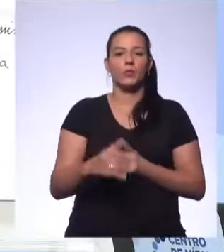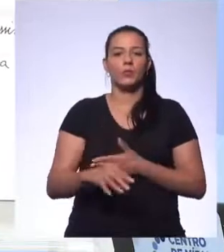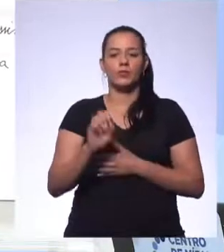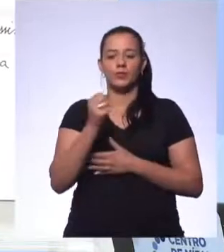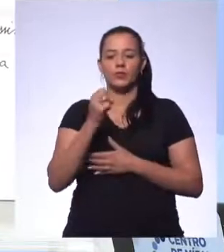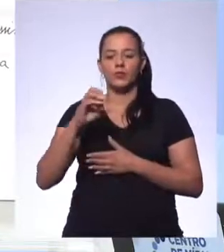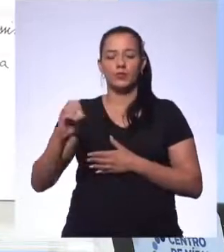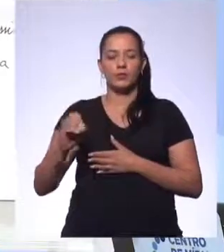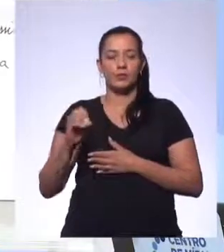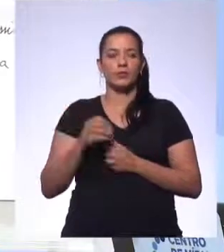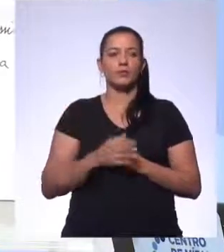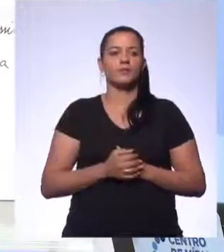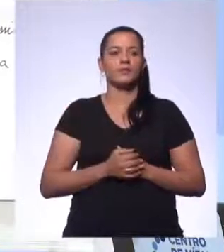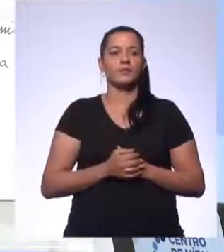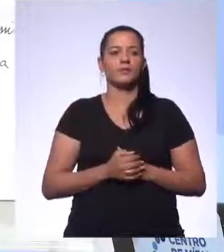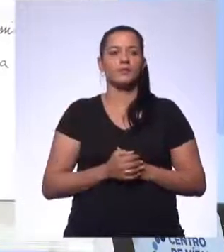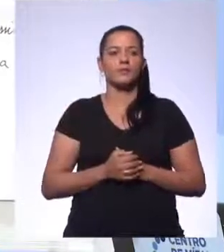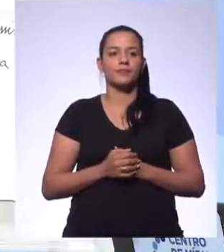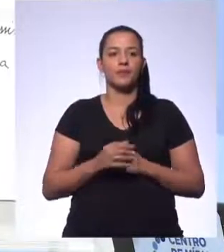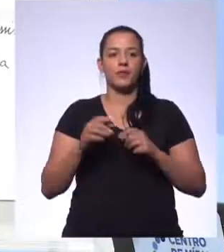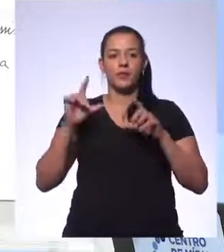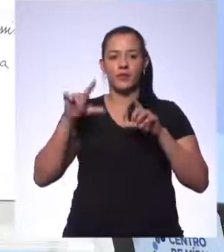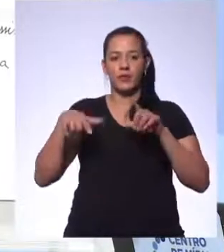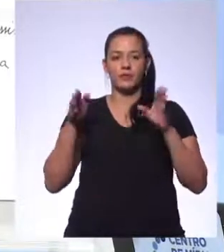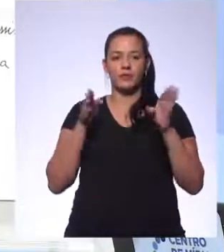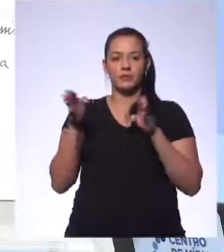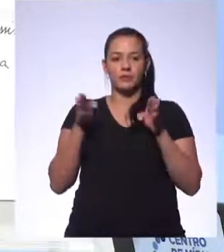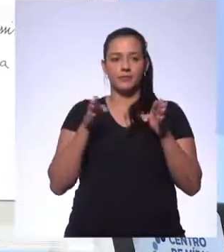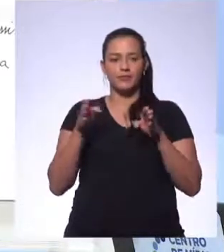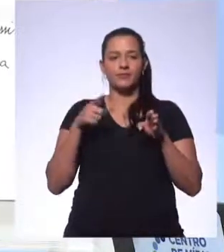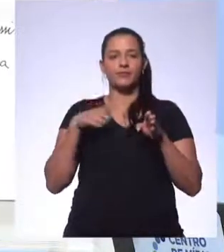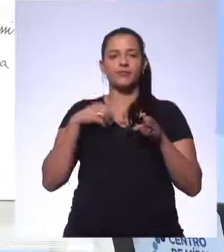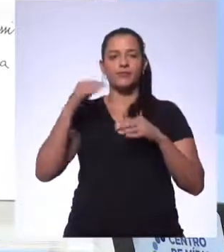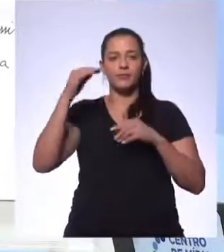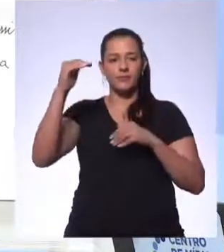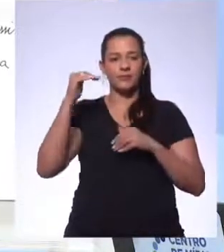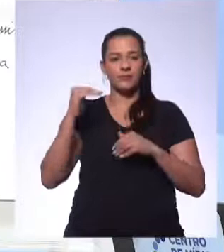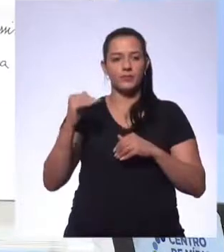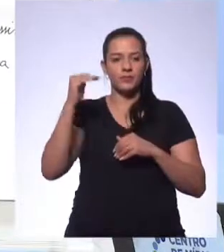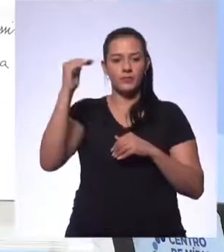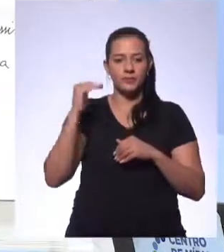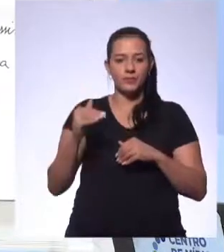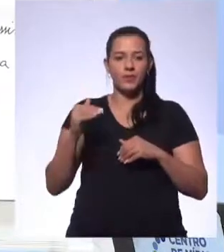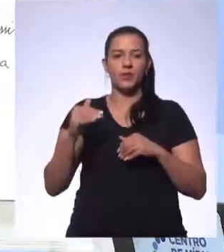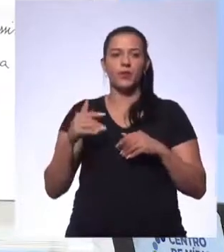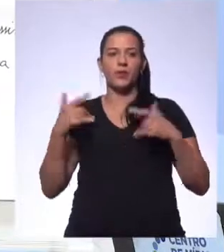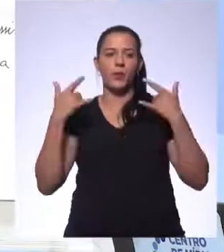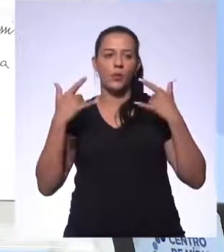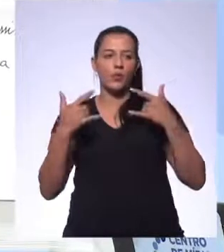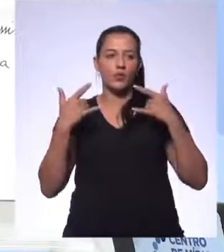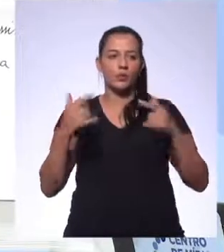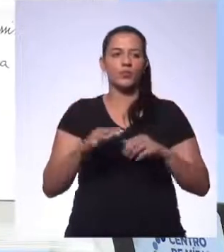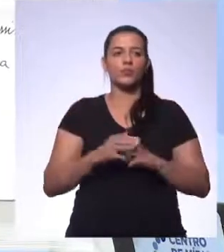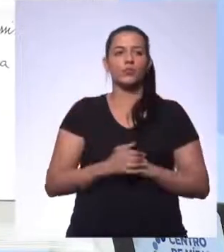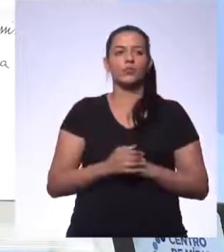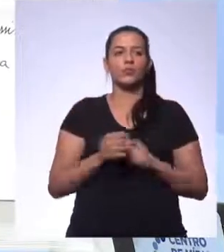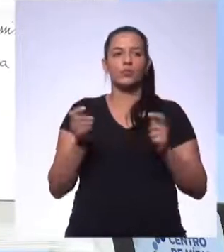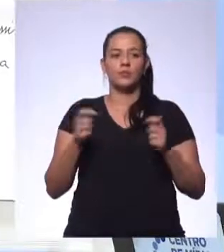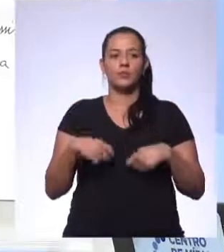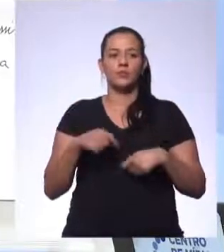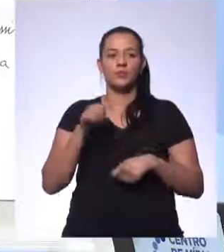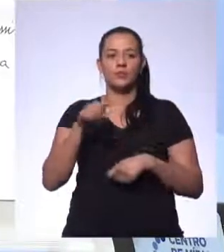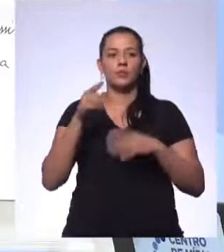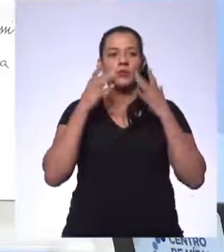80, é bem mais contemporâneo. Mas aqui, ó, você tem, né, você pode fazer aí uma espécie de um rock horror show, né, se você